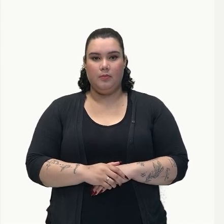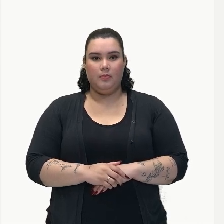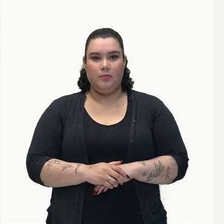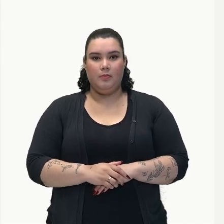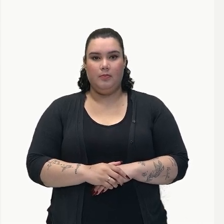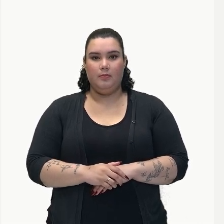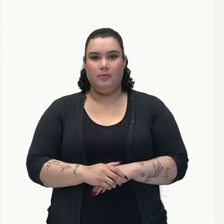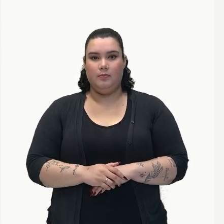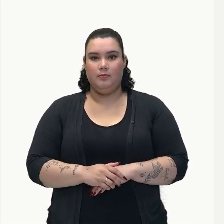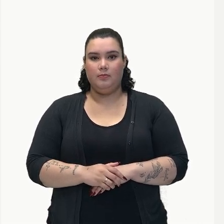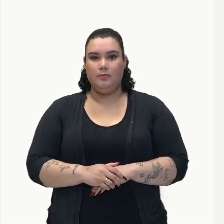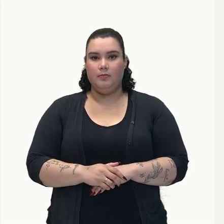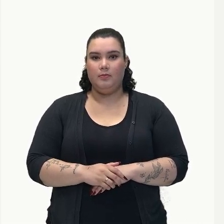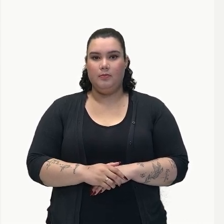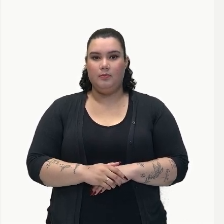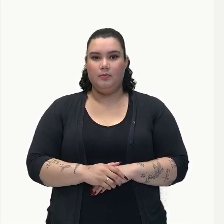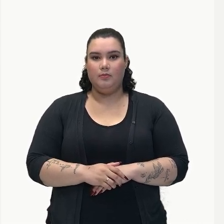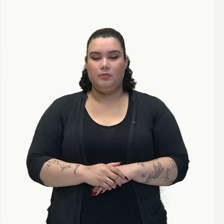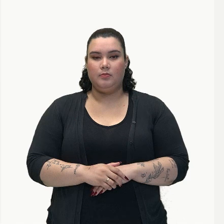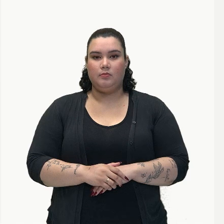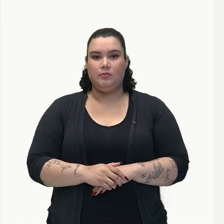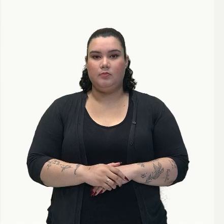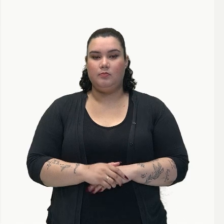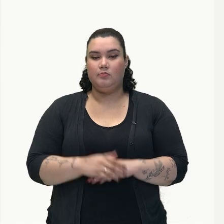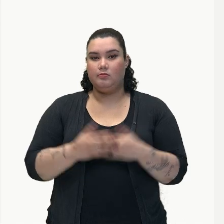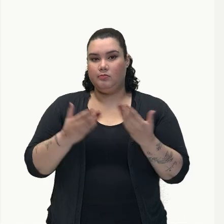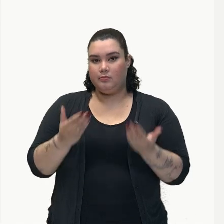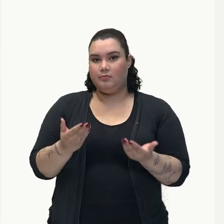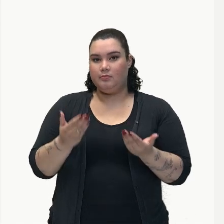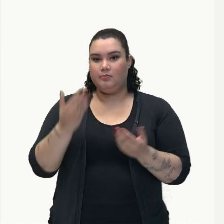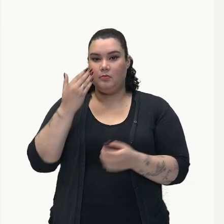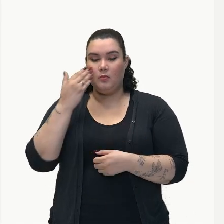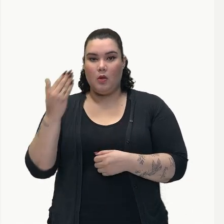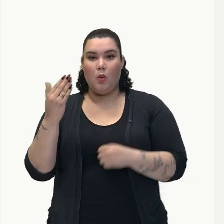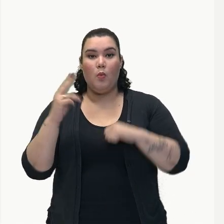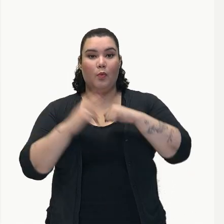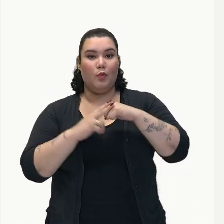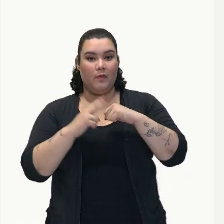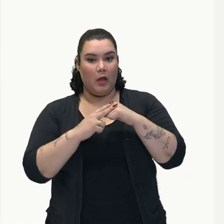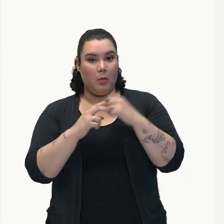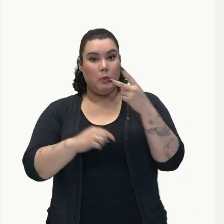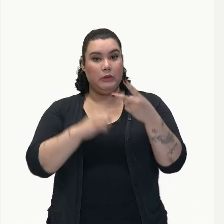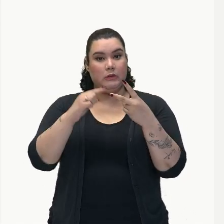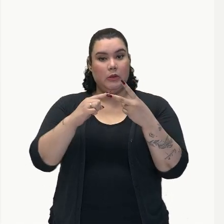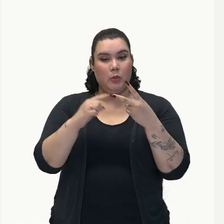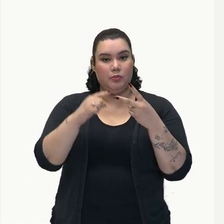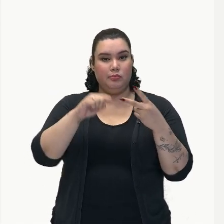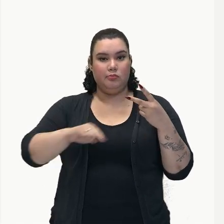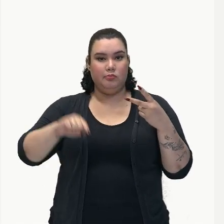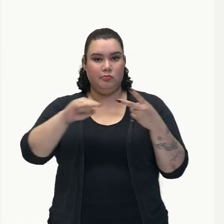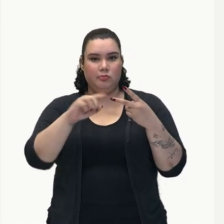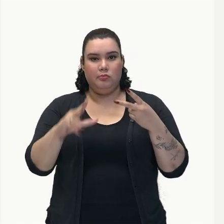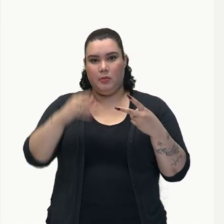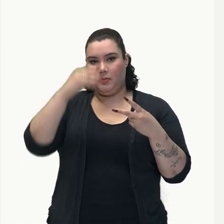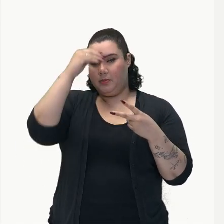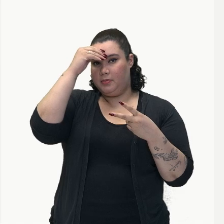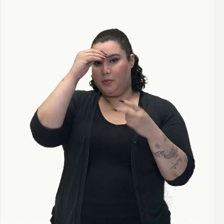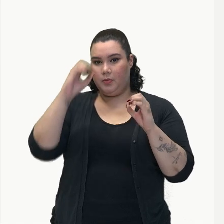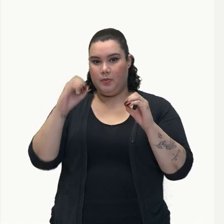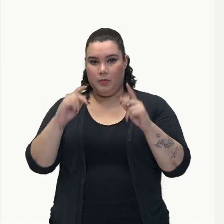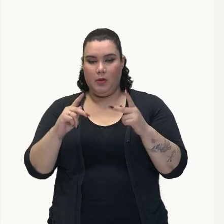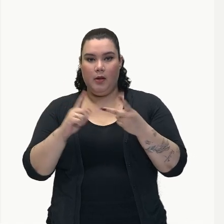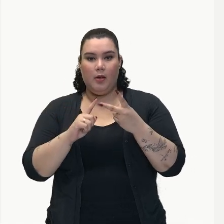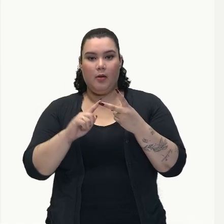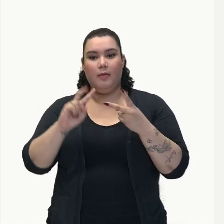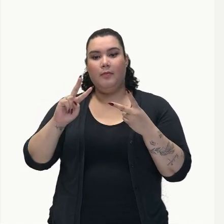paisaje lunar. Então, aqui está o verbo que eu quero que vocês tenham conhecimento.